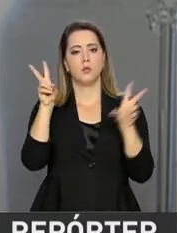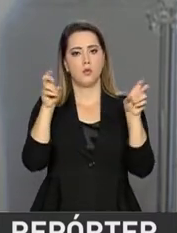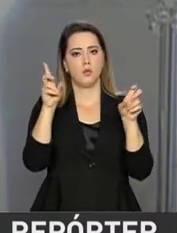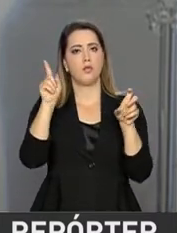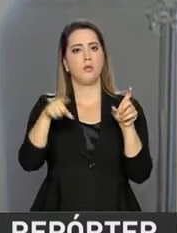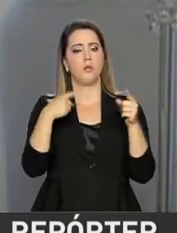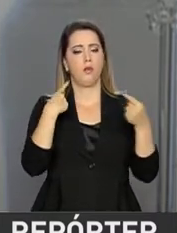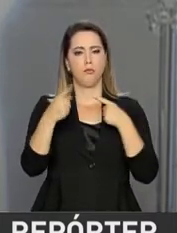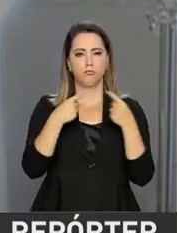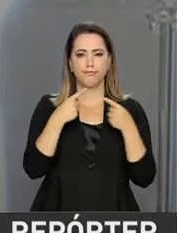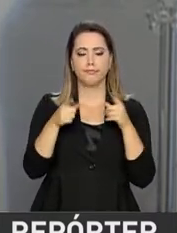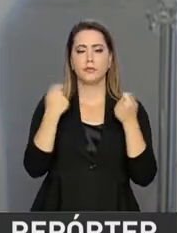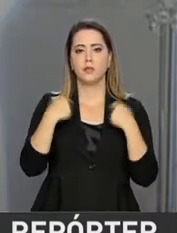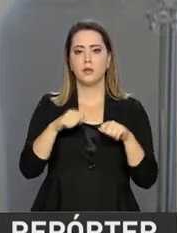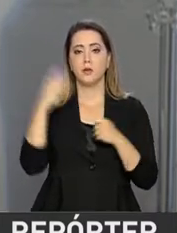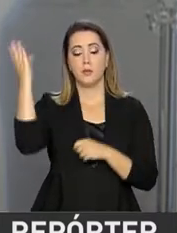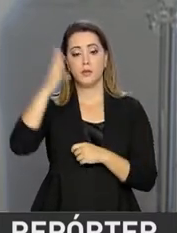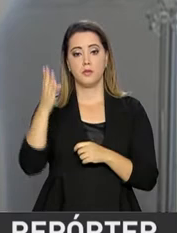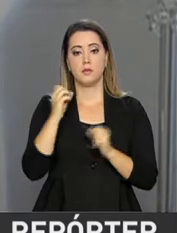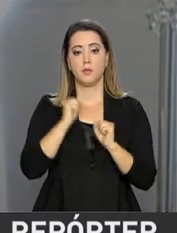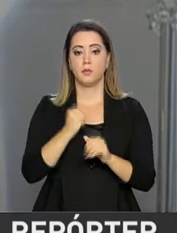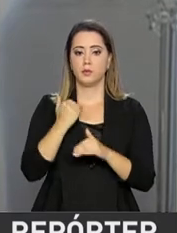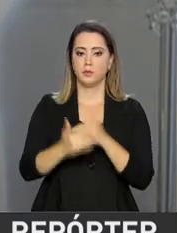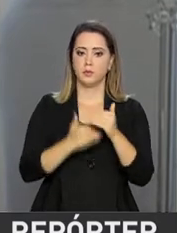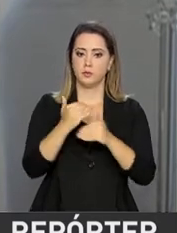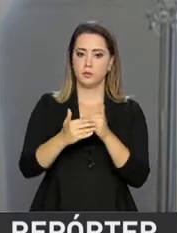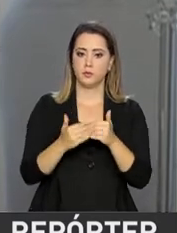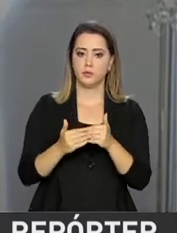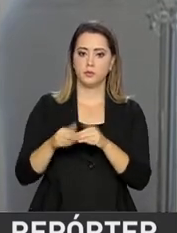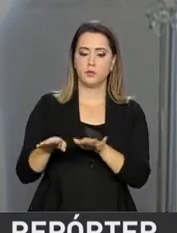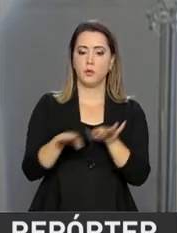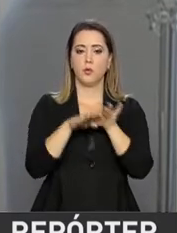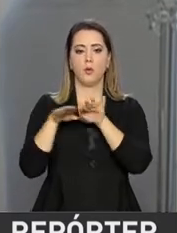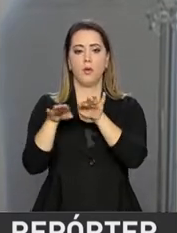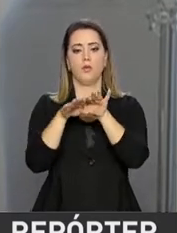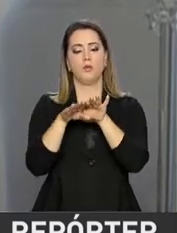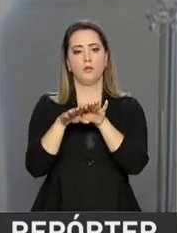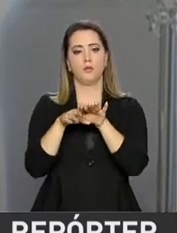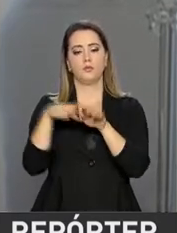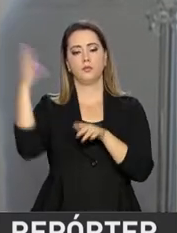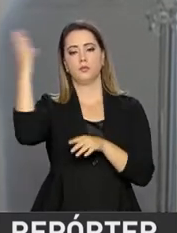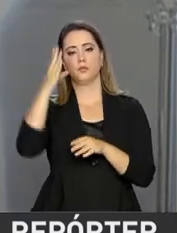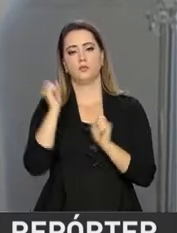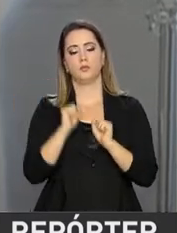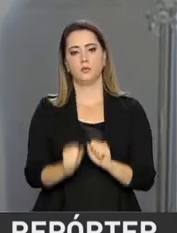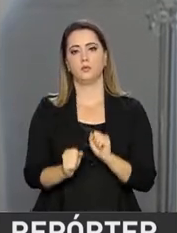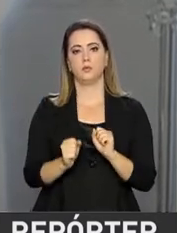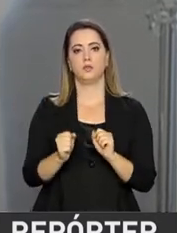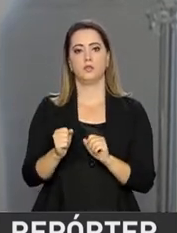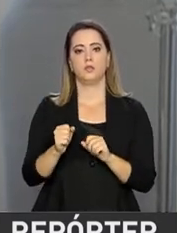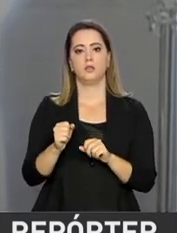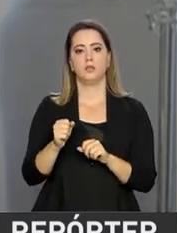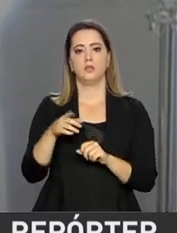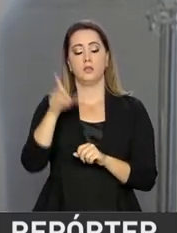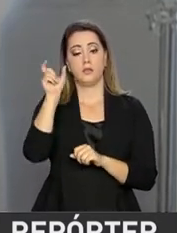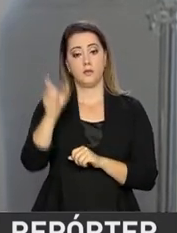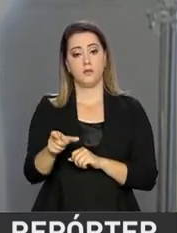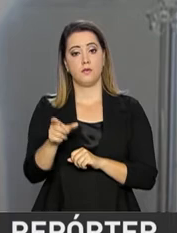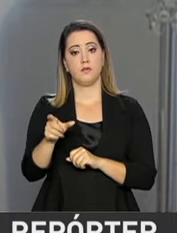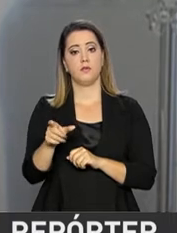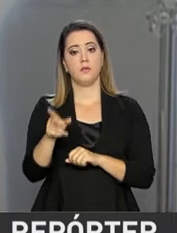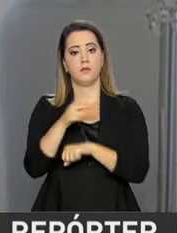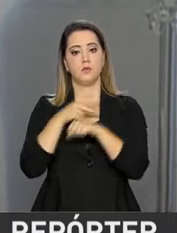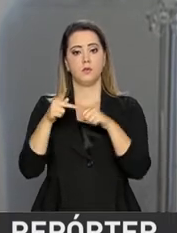de que para que o brasil possa ser um brasil igual para que o brasil brasil possa ser um país que atenda